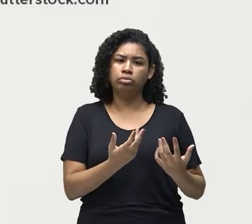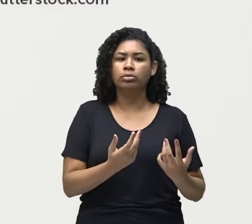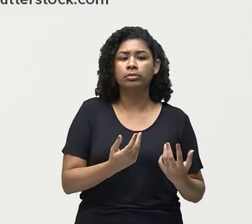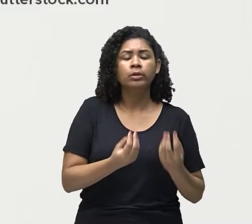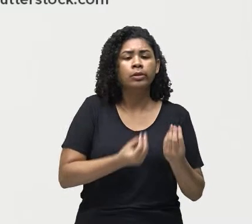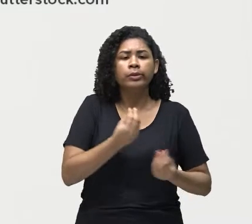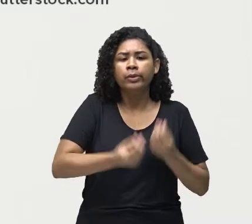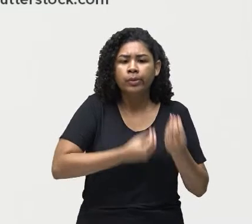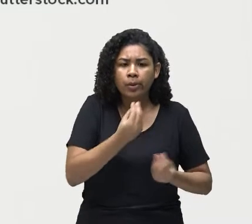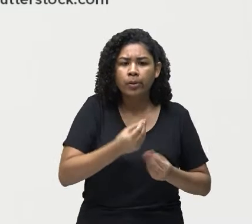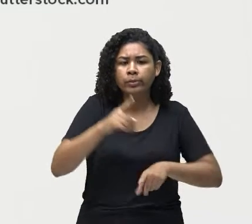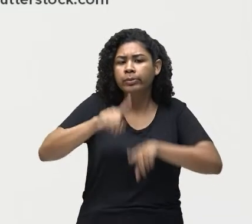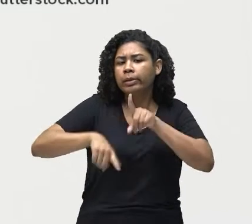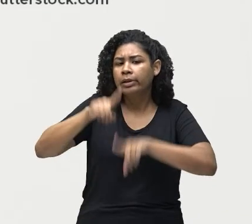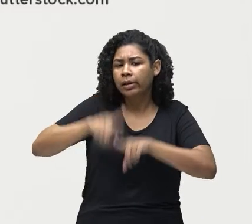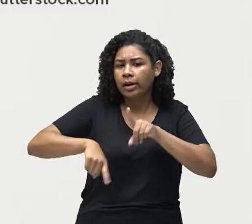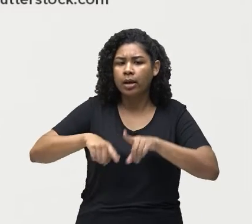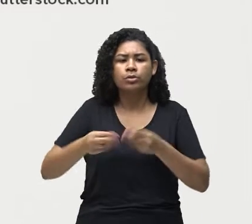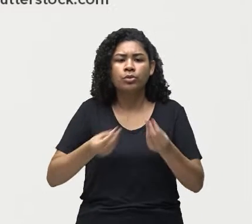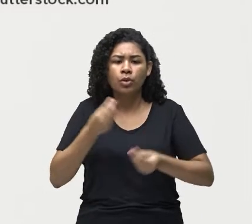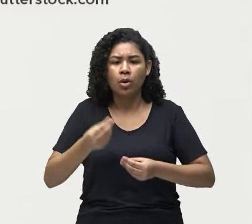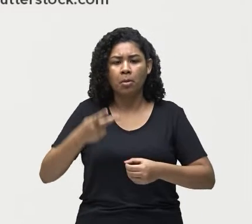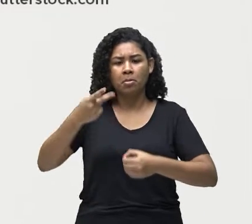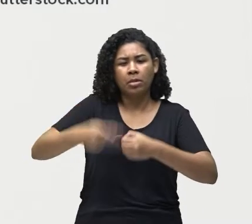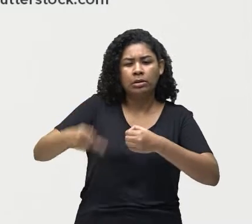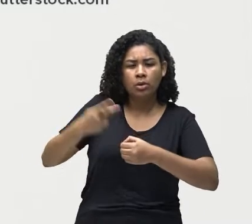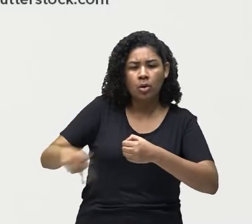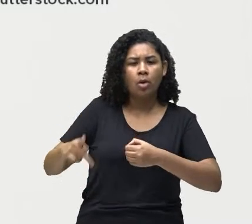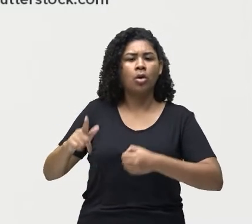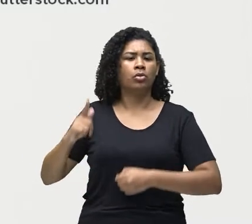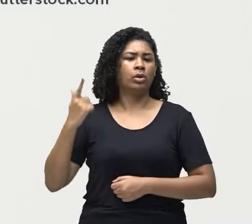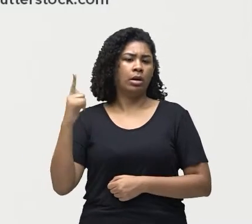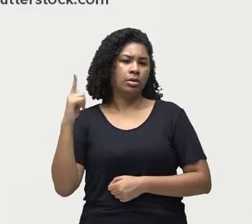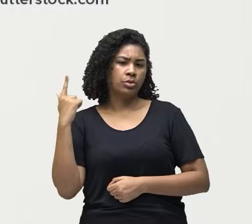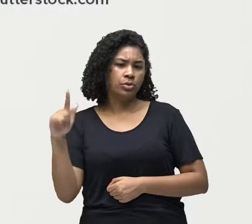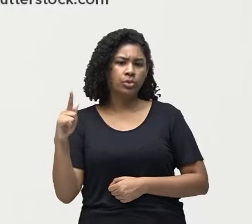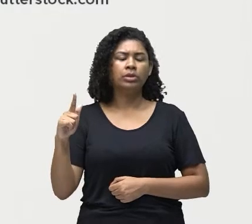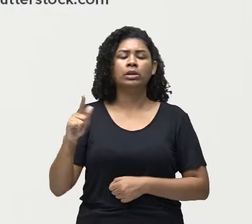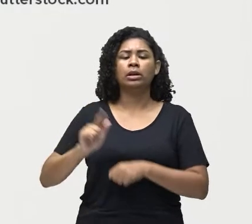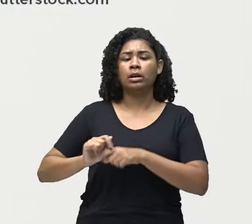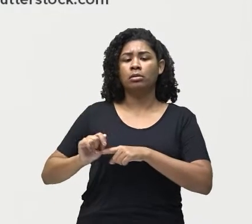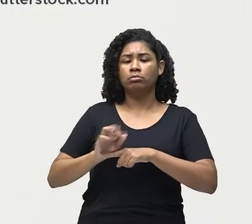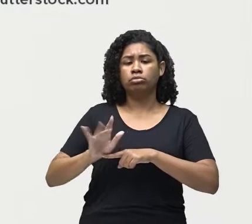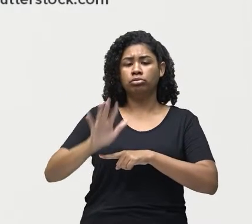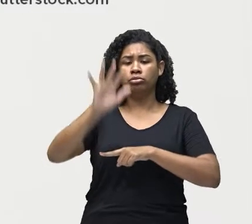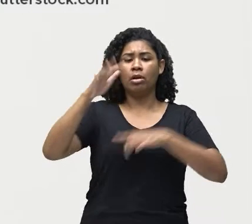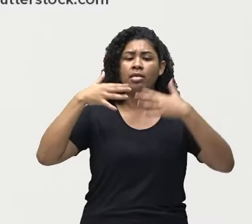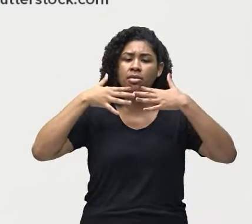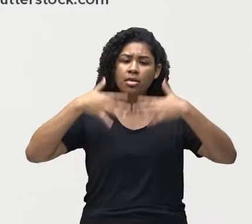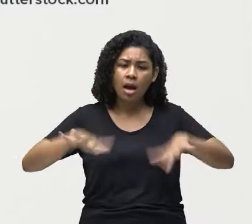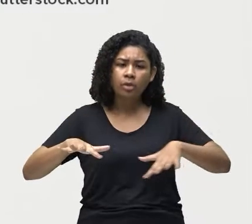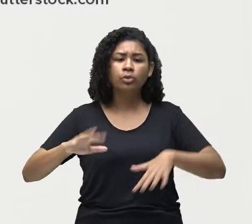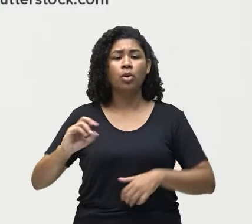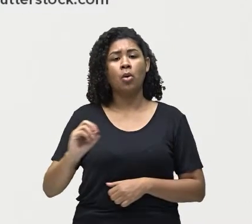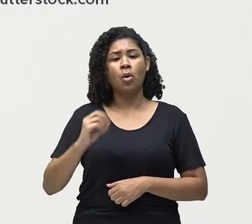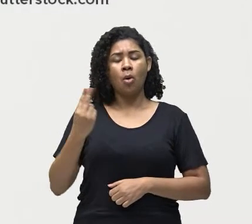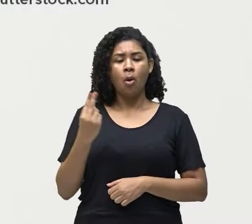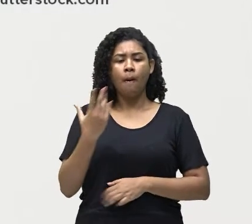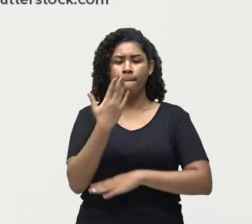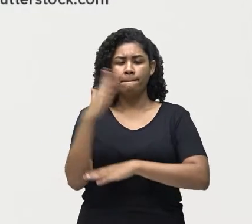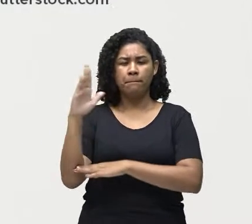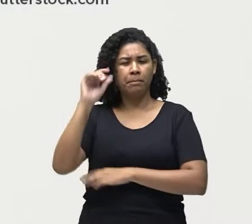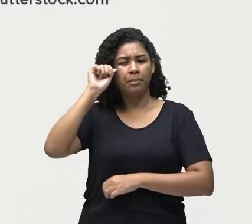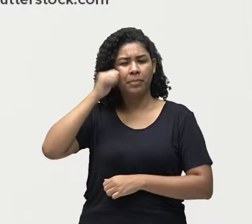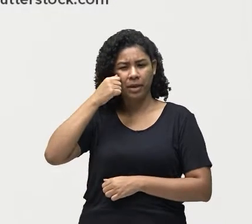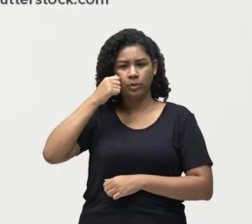esses combustíveis? O petróleo, a gasolina, o gás natural ou o carvão. Aqui a gente tem um